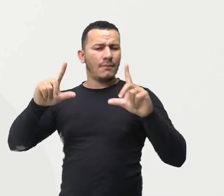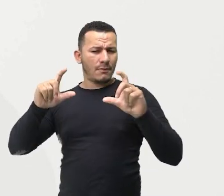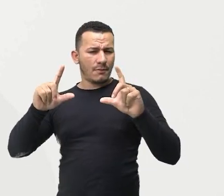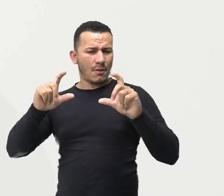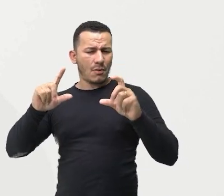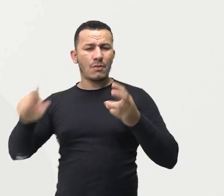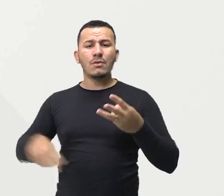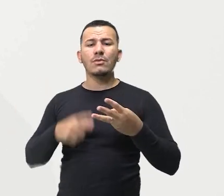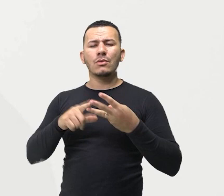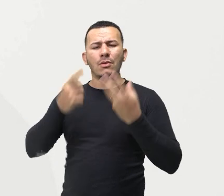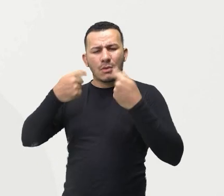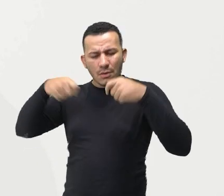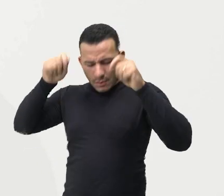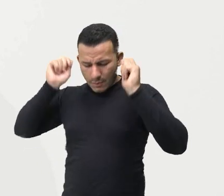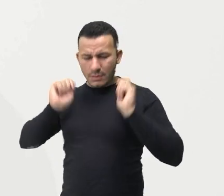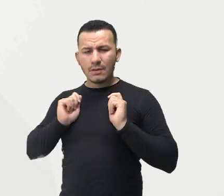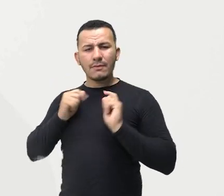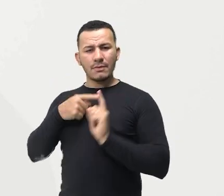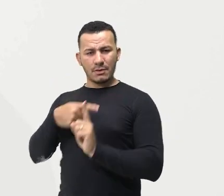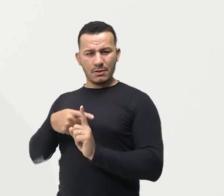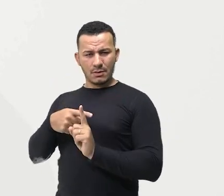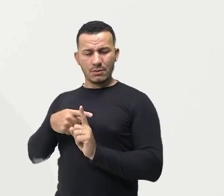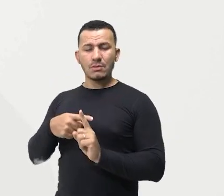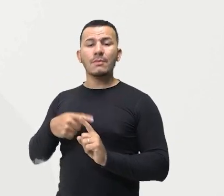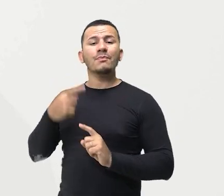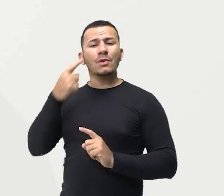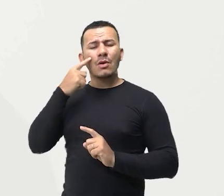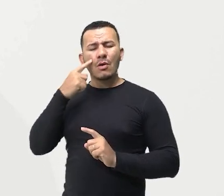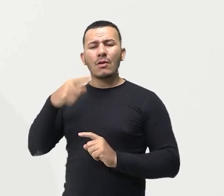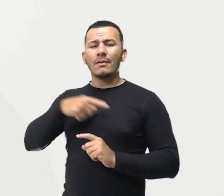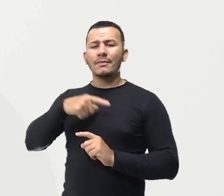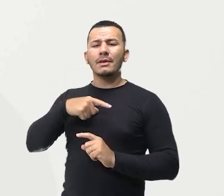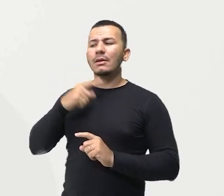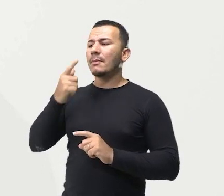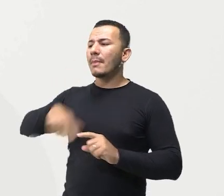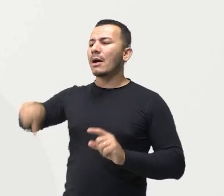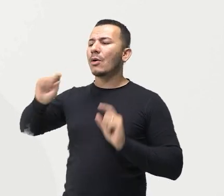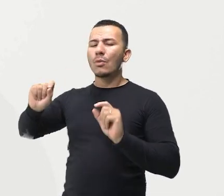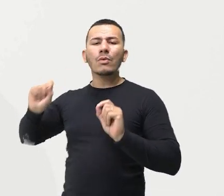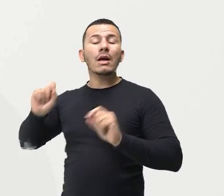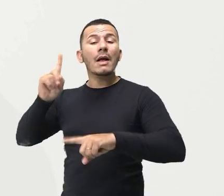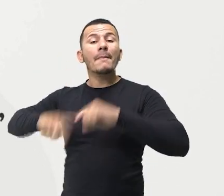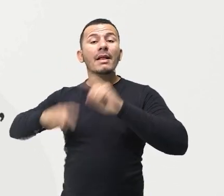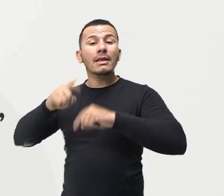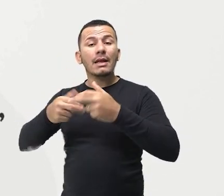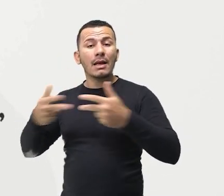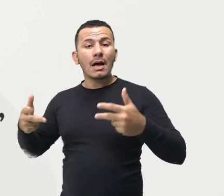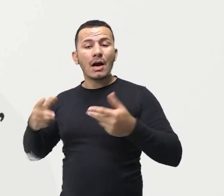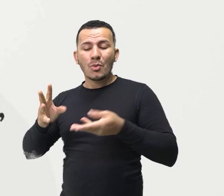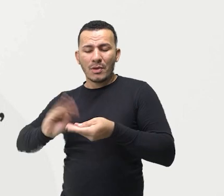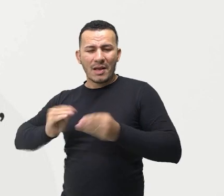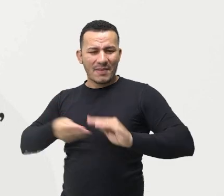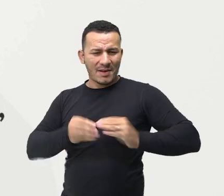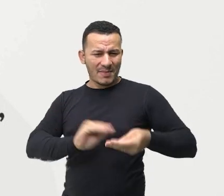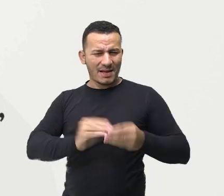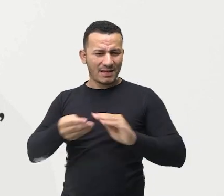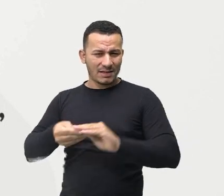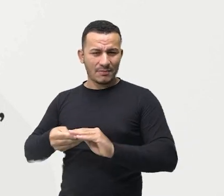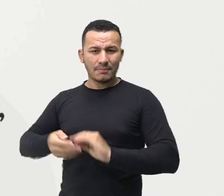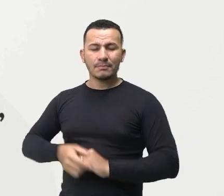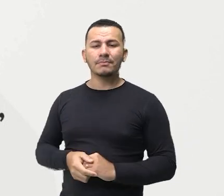fotos, crucifixo, certo? O que mais a gente vai encontrar como peças desse quebra-cabeça que ele está